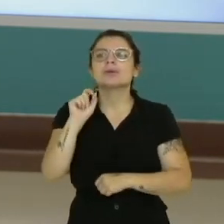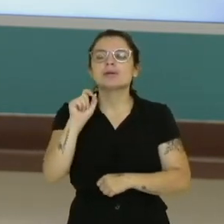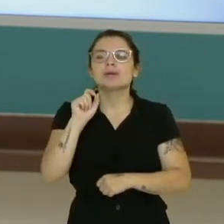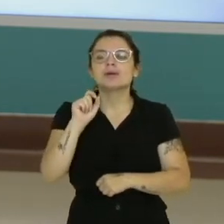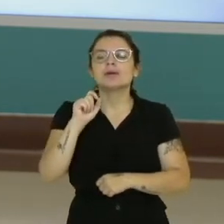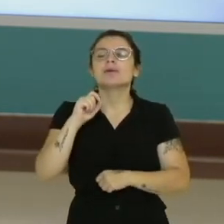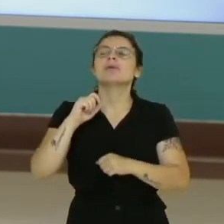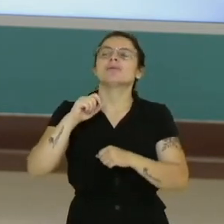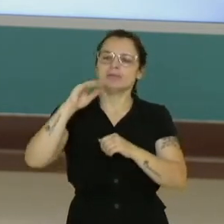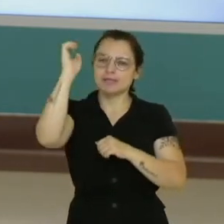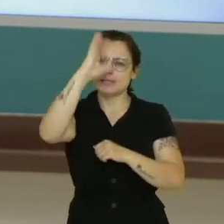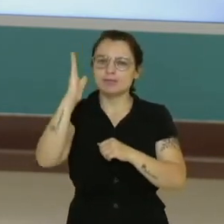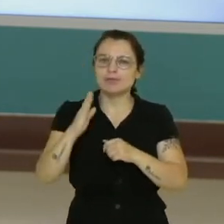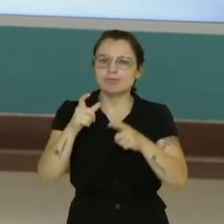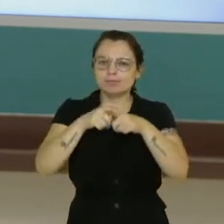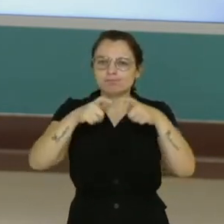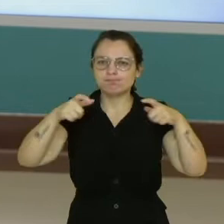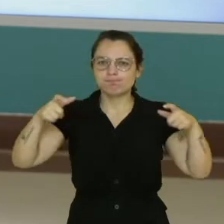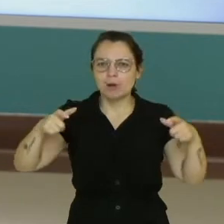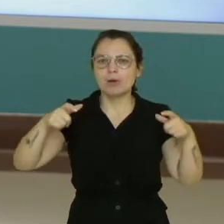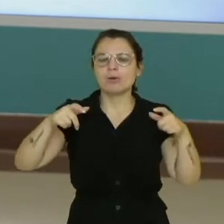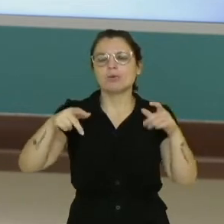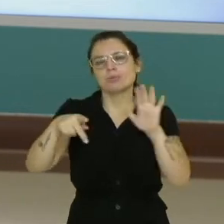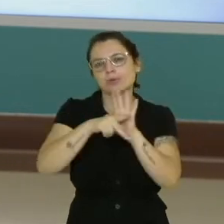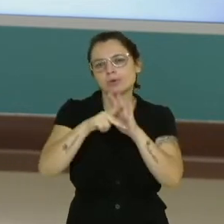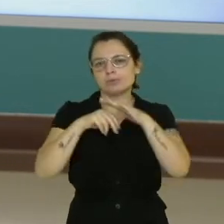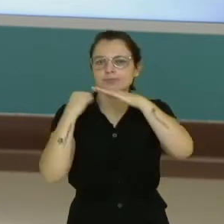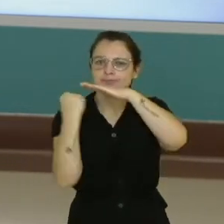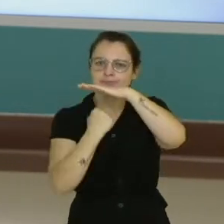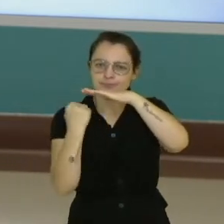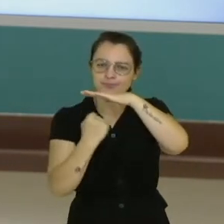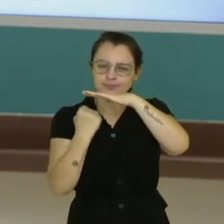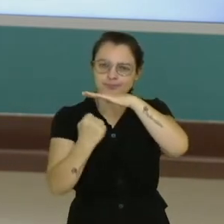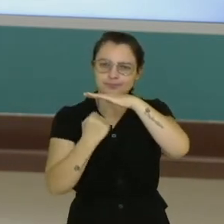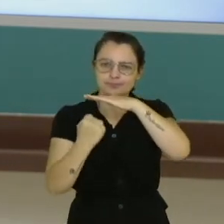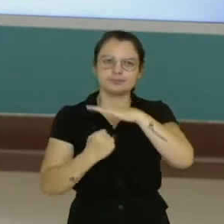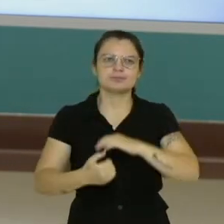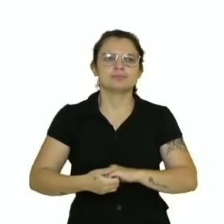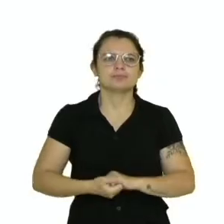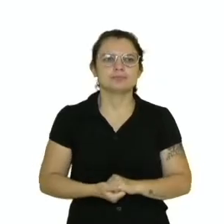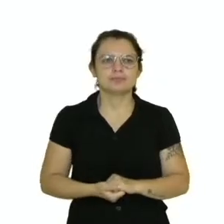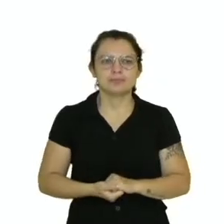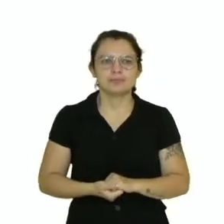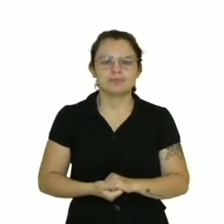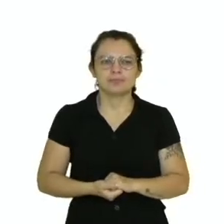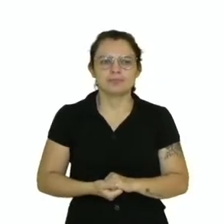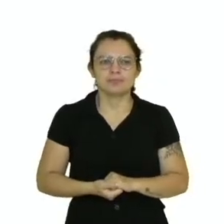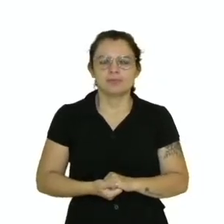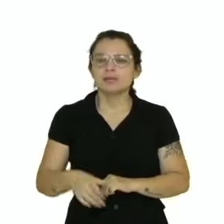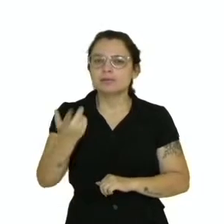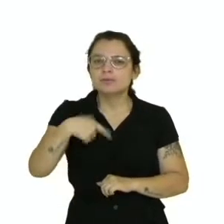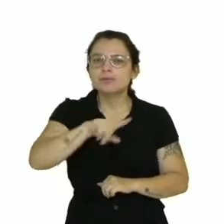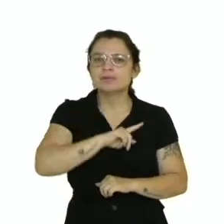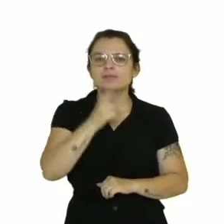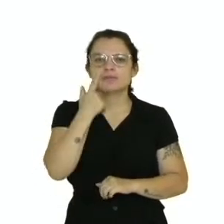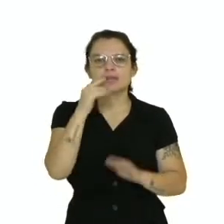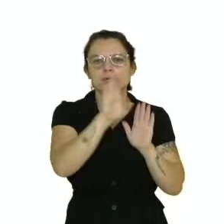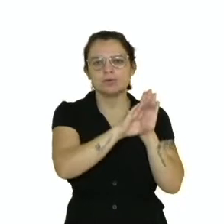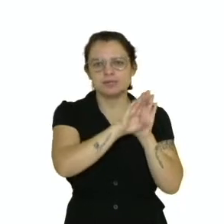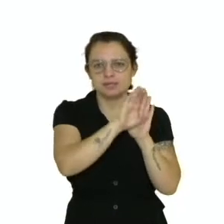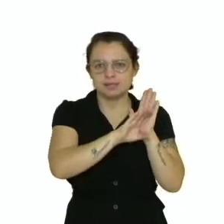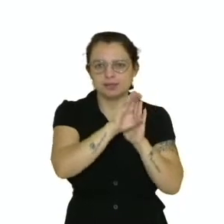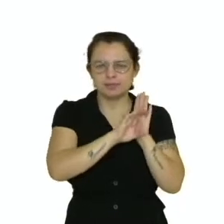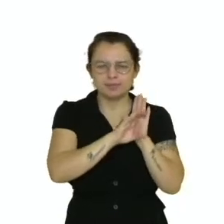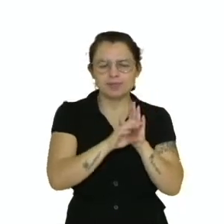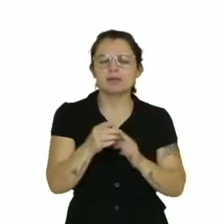cidades e criando uma classe de trabalhadores urbanos. Então vamos retomar alguns conceitos aqui. Vocês sabem como